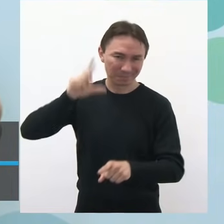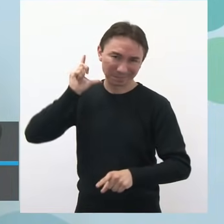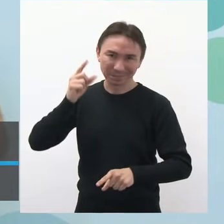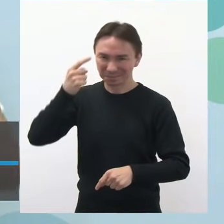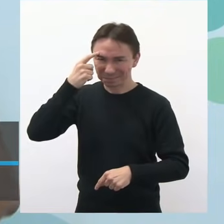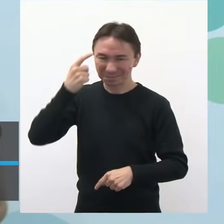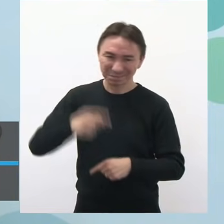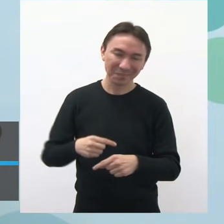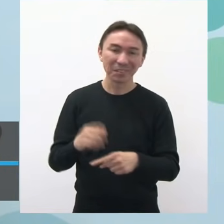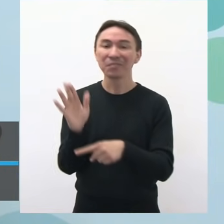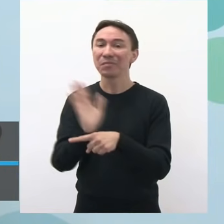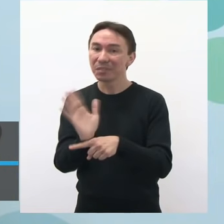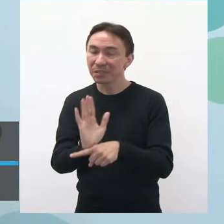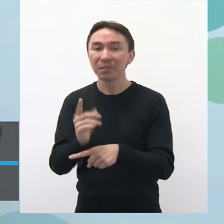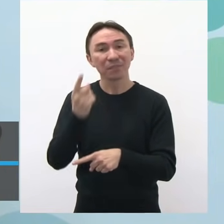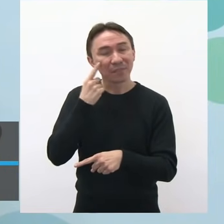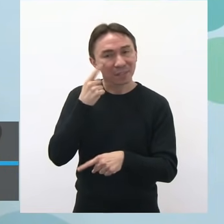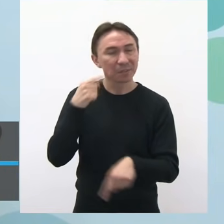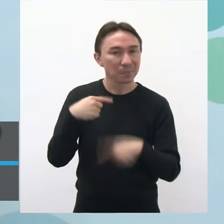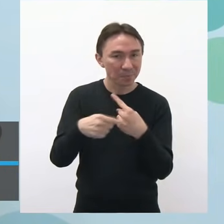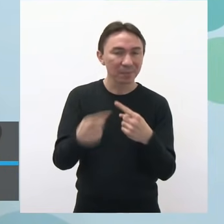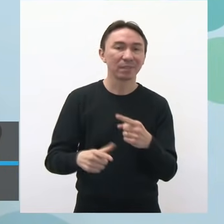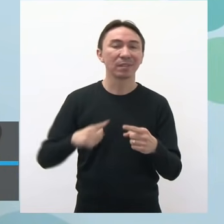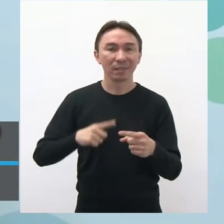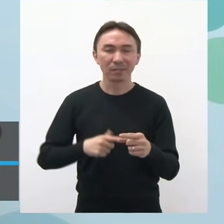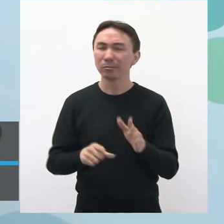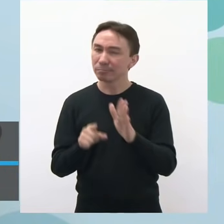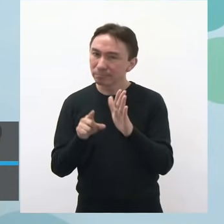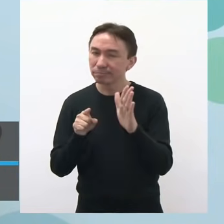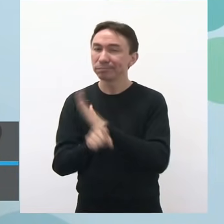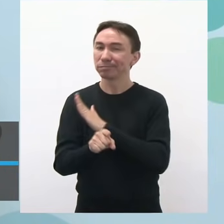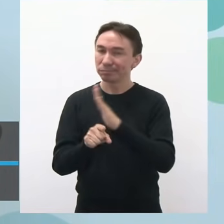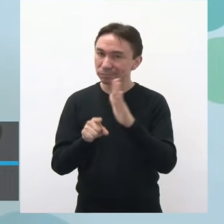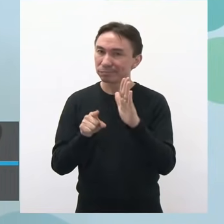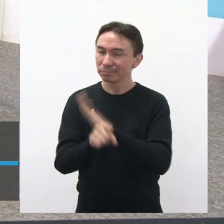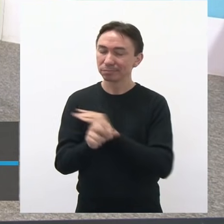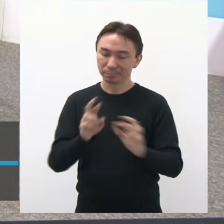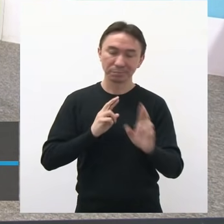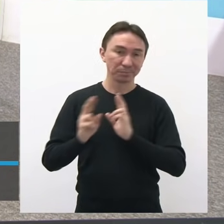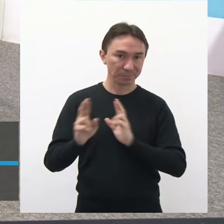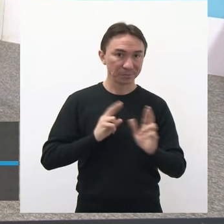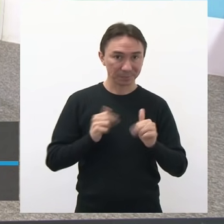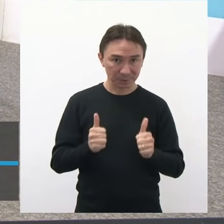e responder a algumas questõezinhas. Vamos lá!